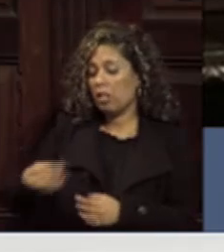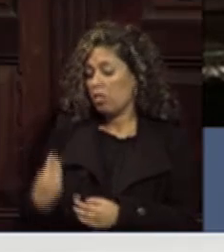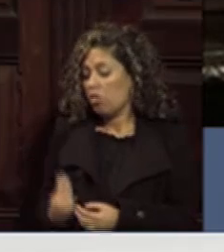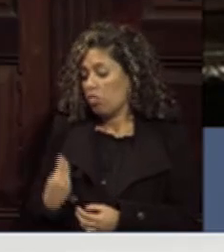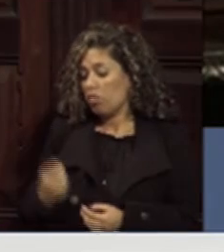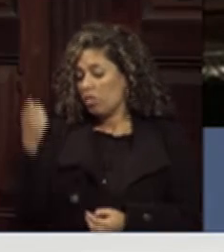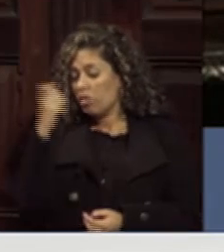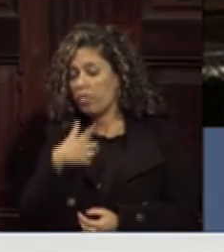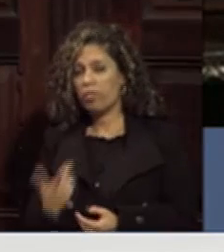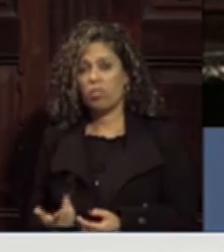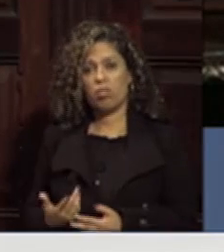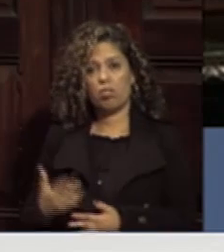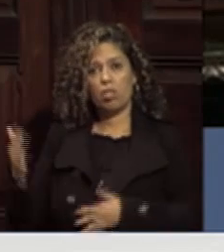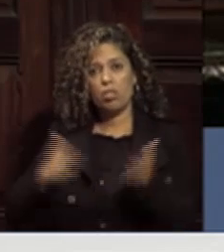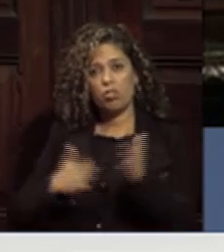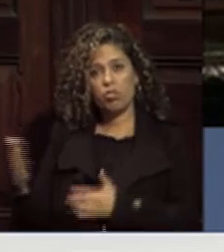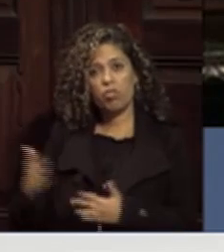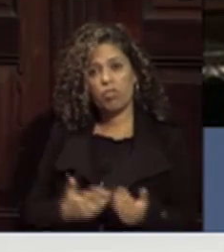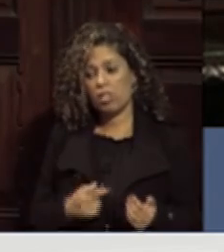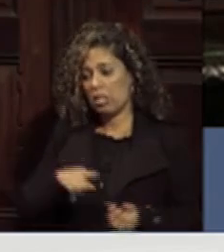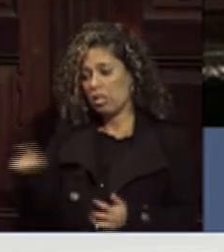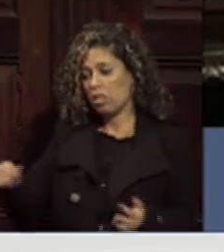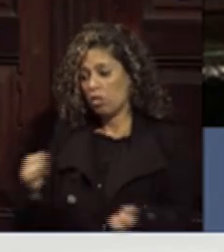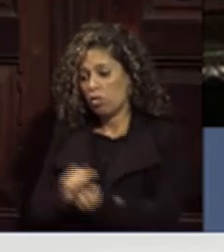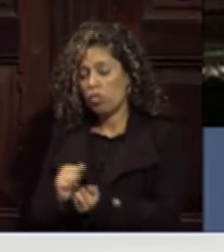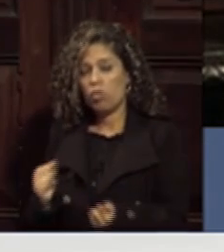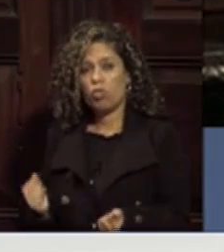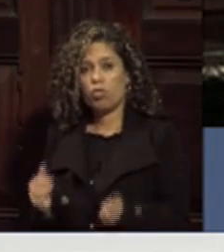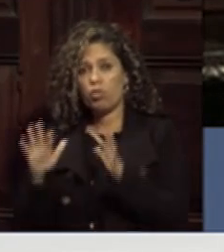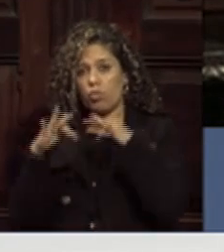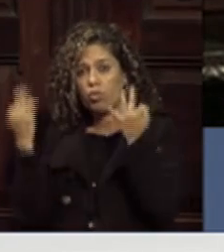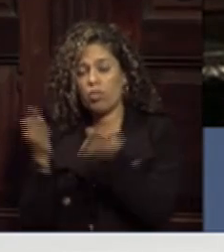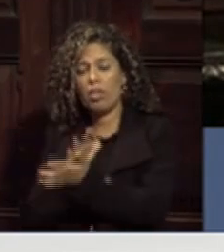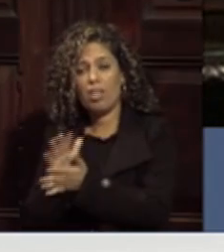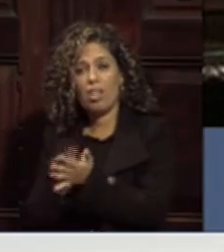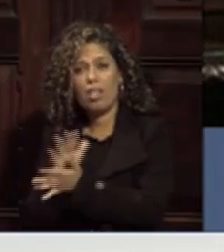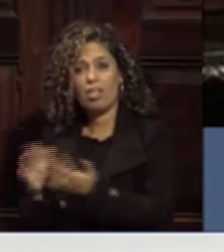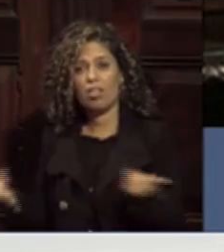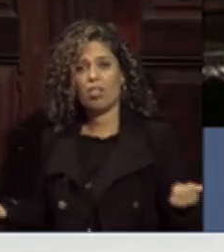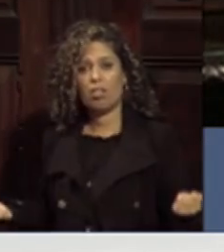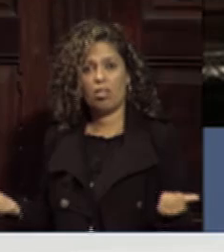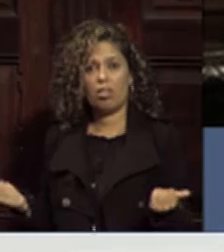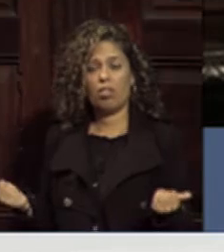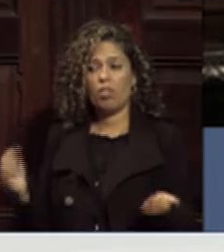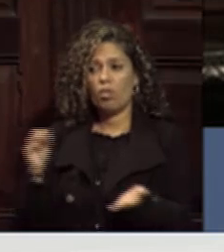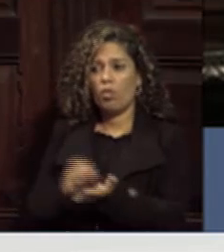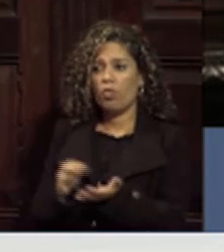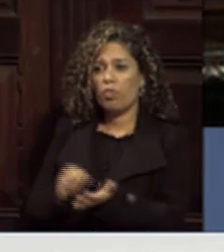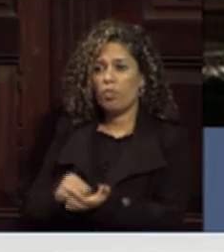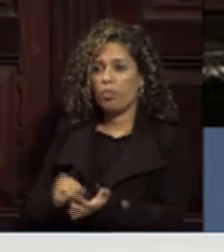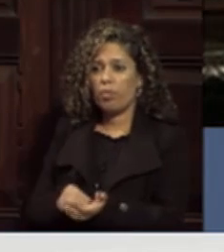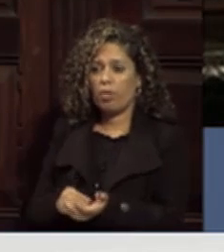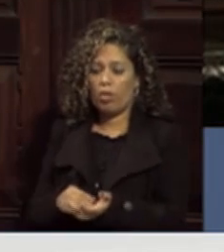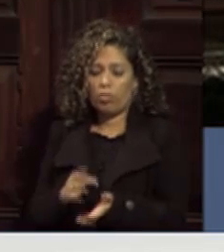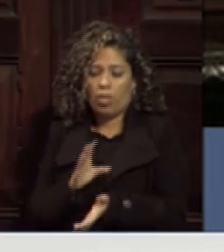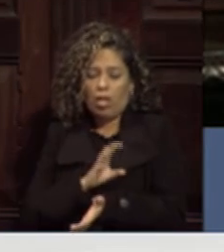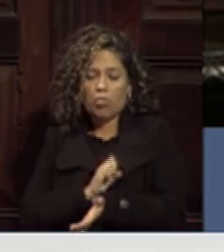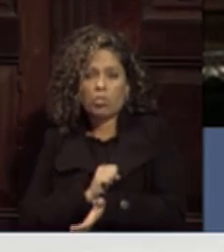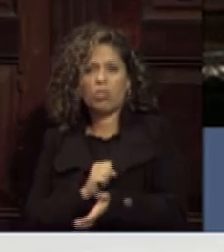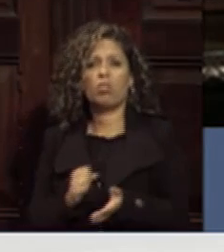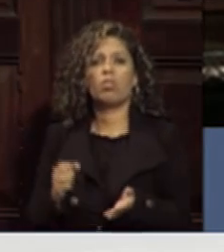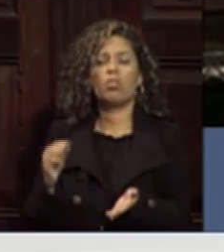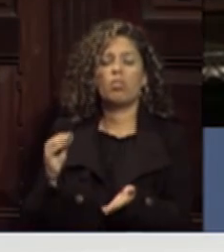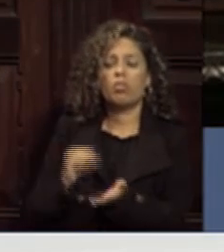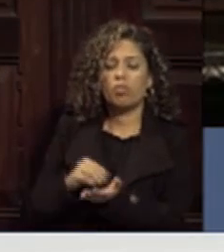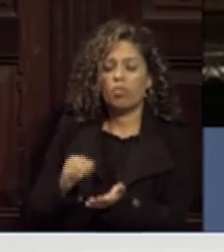e a adolescência dentro de abrigos, sem nenhum tipo de experiência na relação do